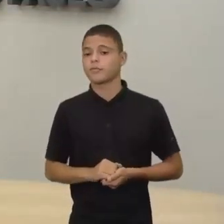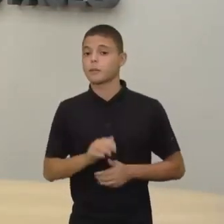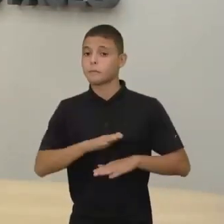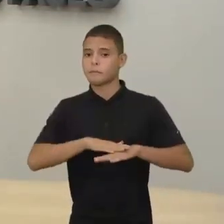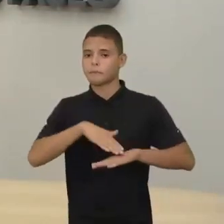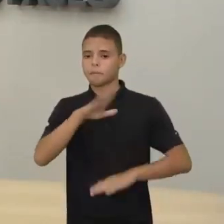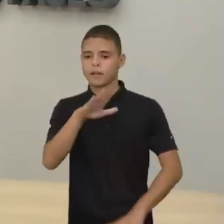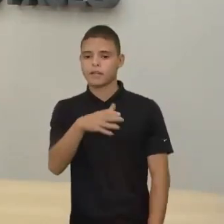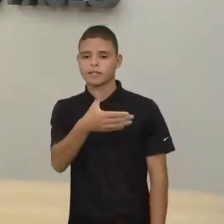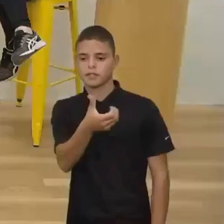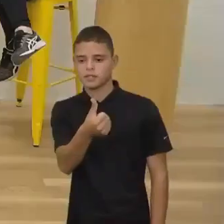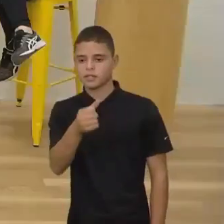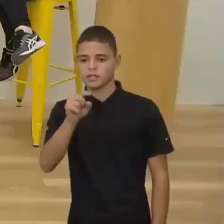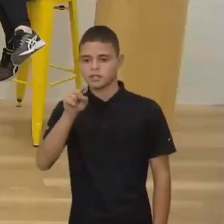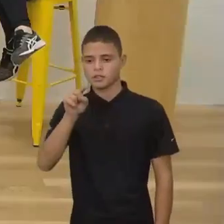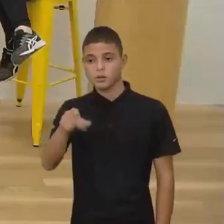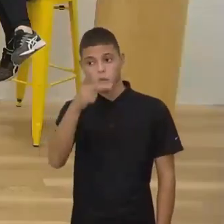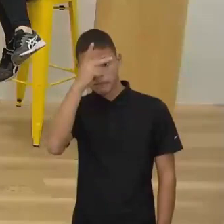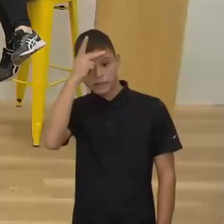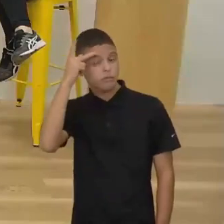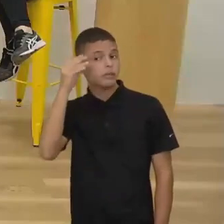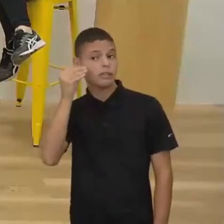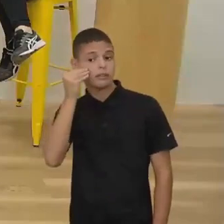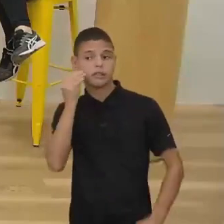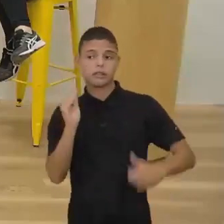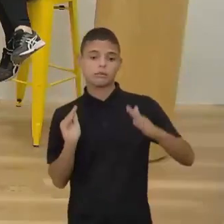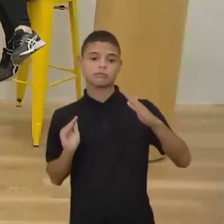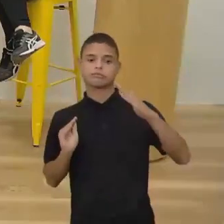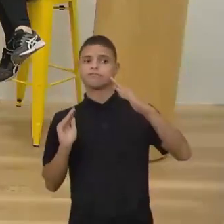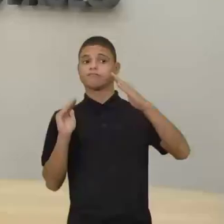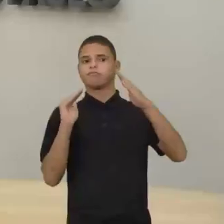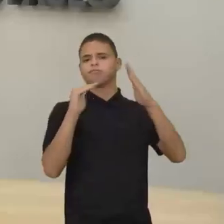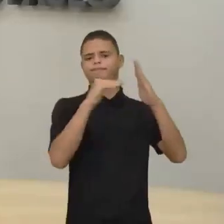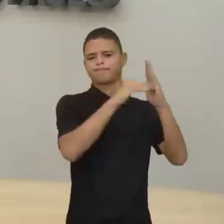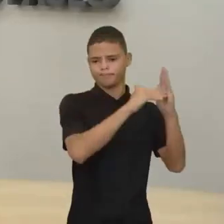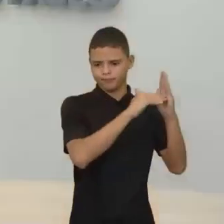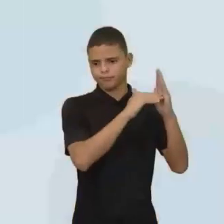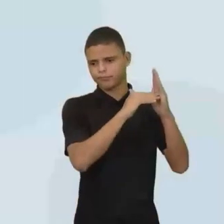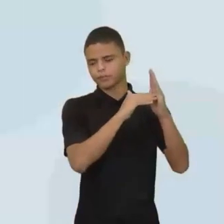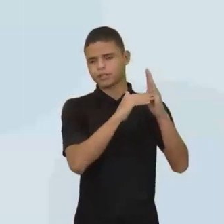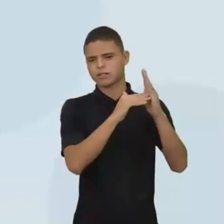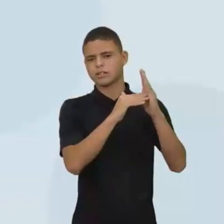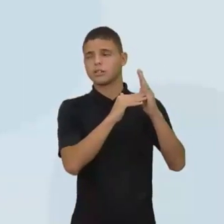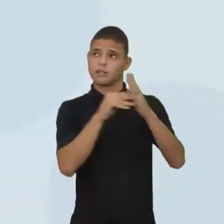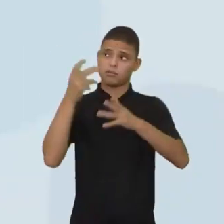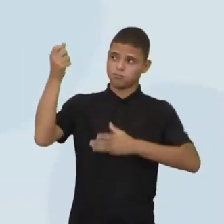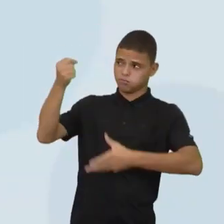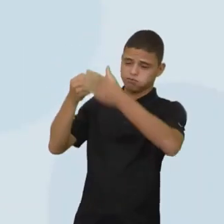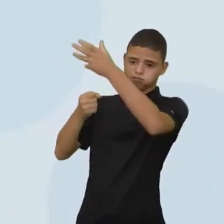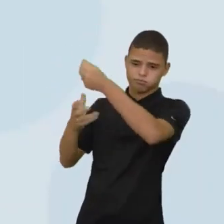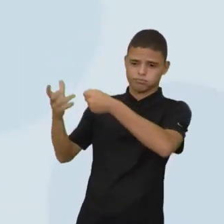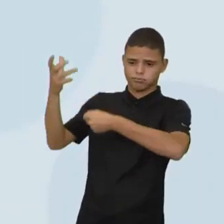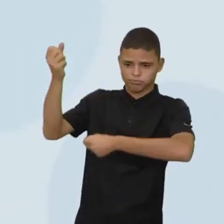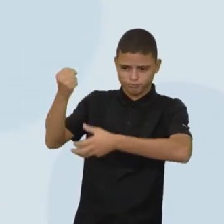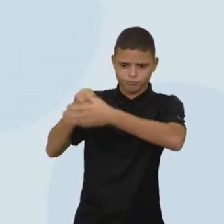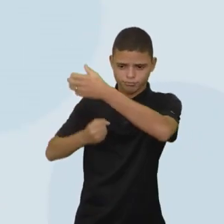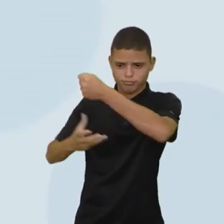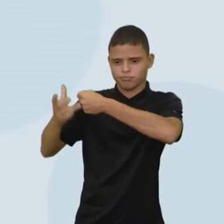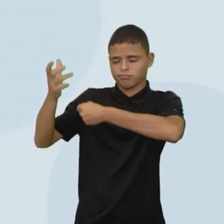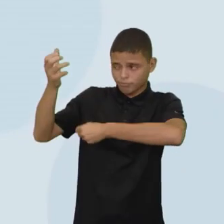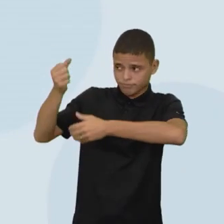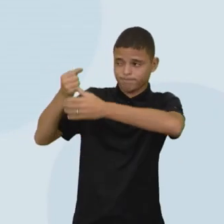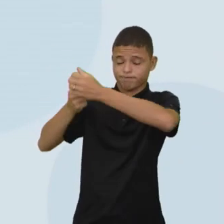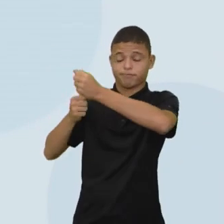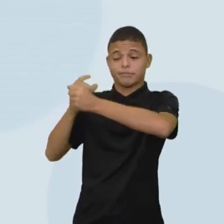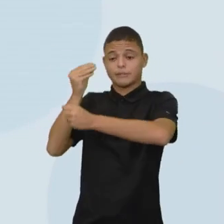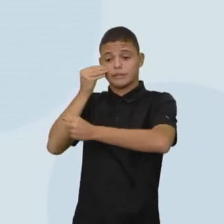mil alpinistas tentaram chegar lá no topo, ó. Isso é um esporte, a gente está relacionando aqui a educação física com a Aí, tá geografia.